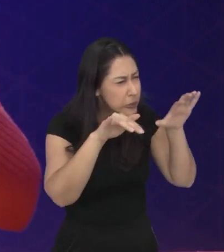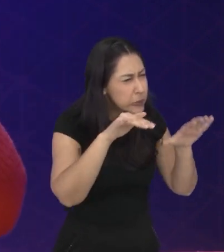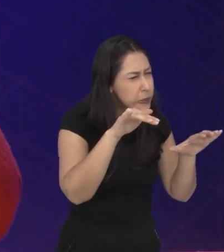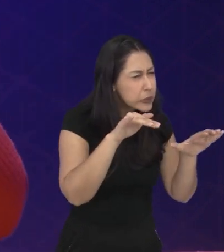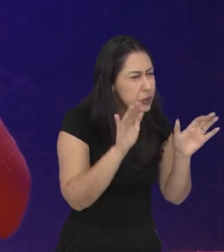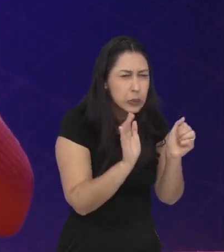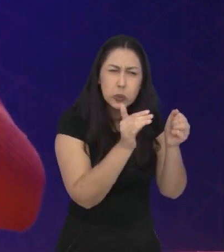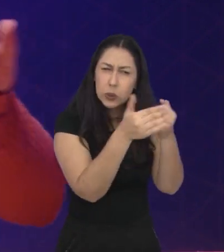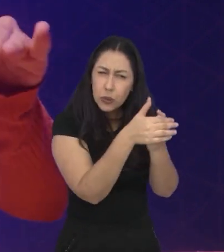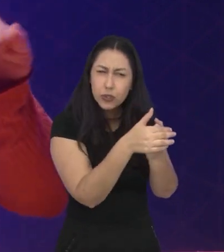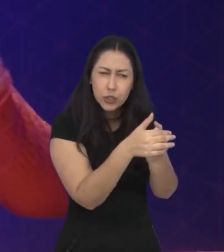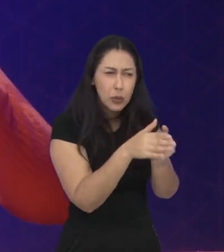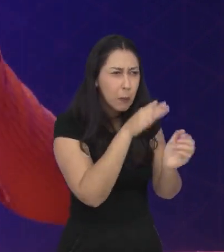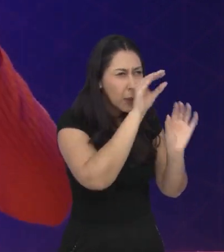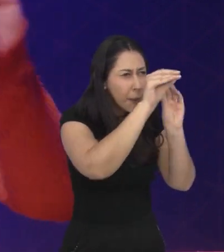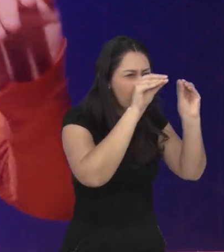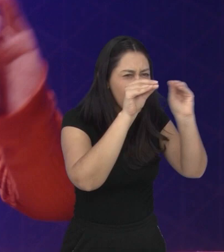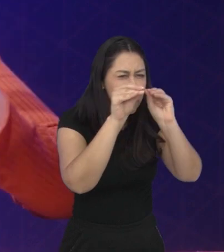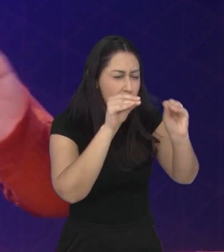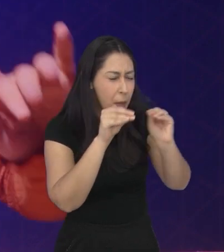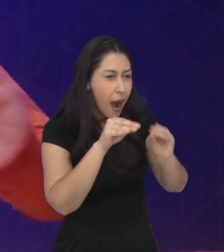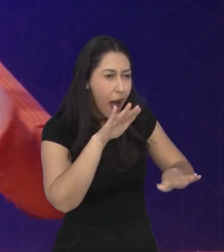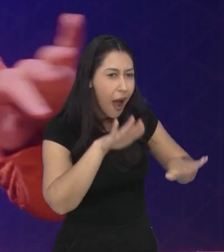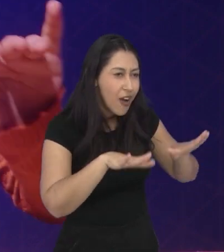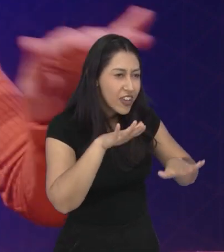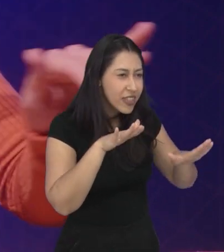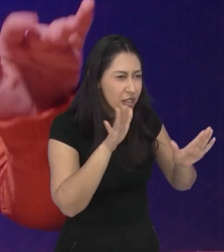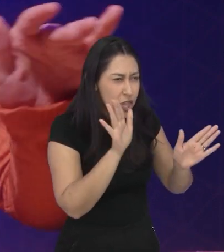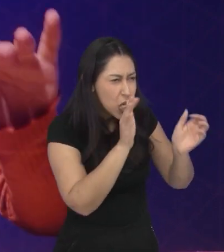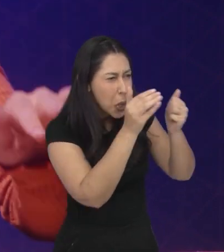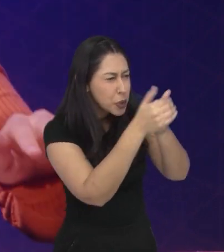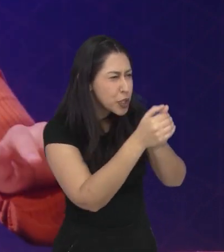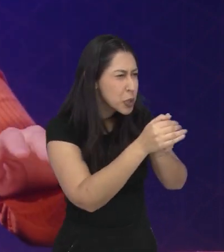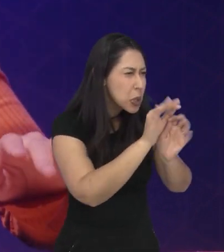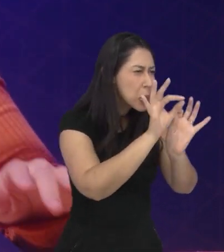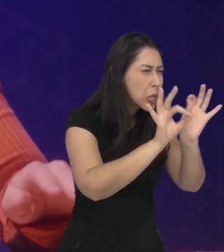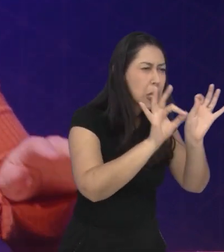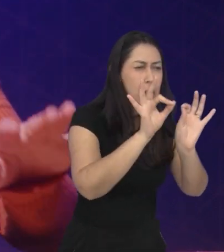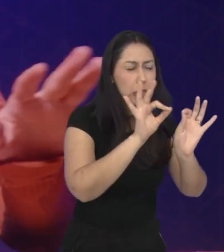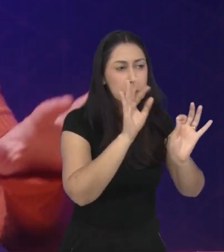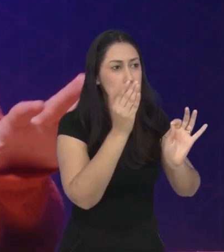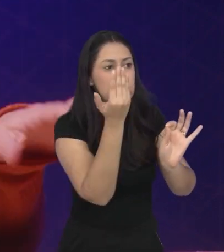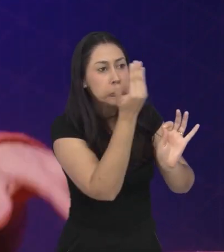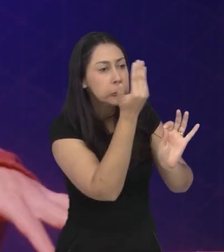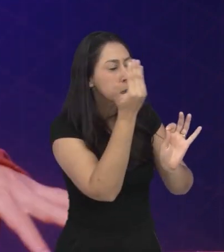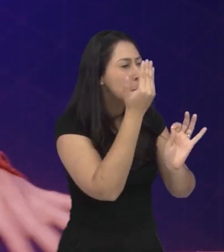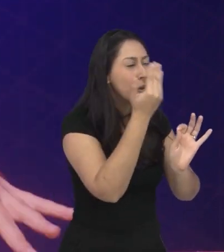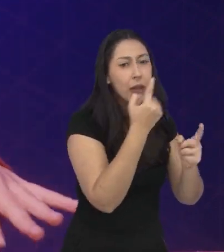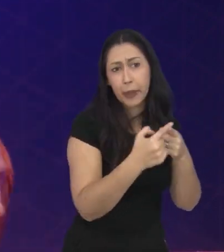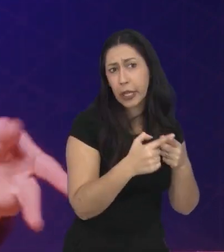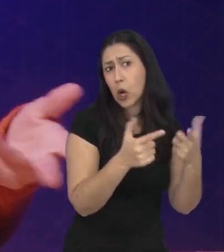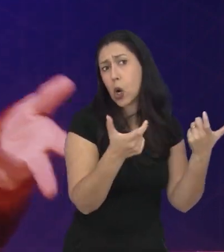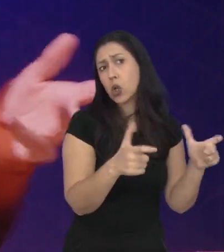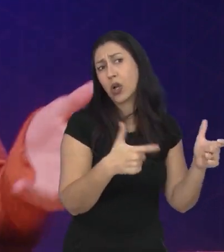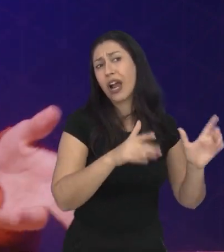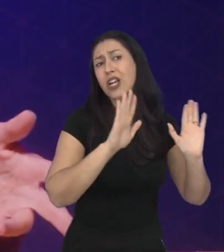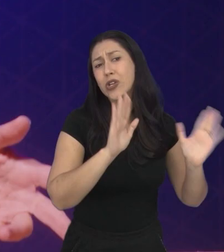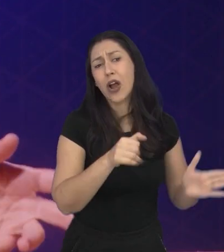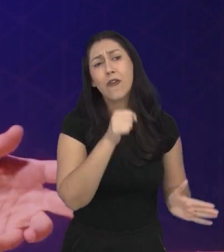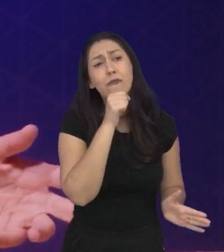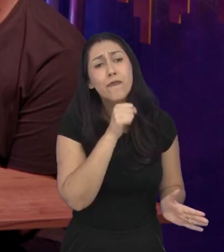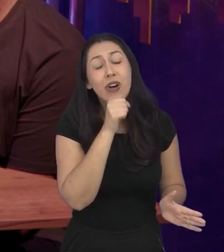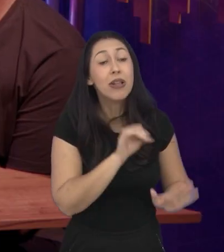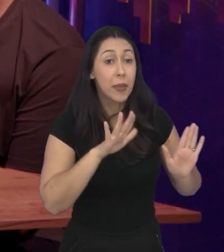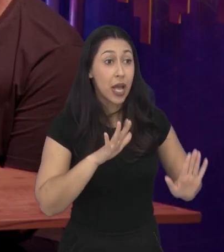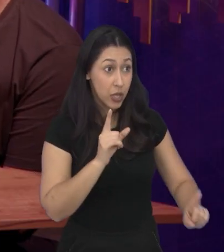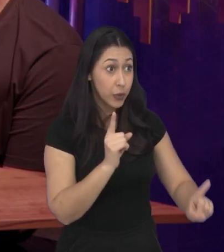tava meio que escondida assim na parede, a galera vai encaixando assim nos vãozinhos assim da parede do balcão que já tá meio velho, né, antigo e